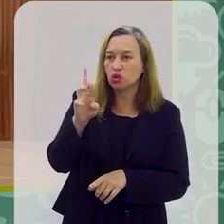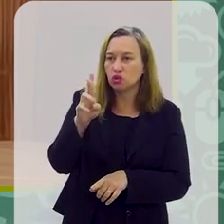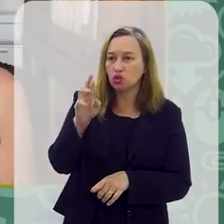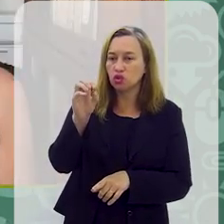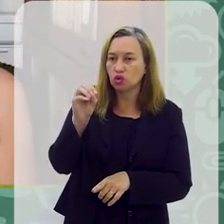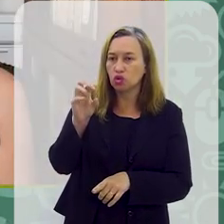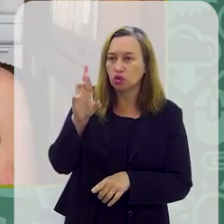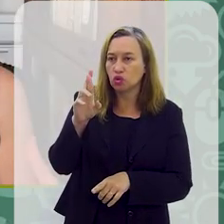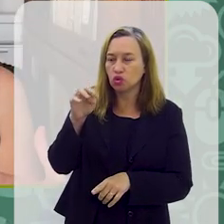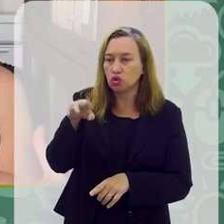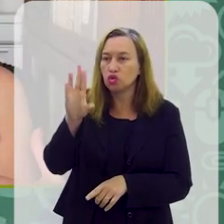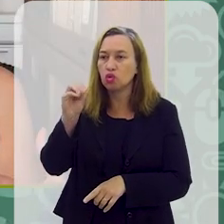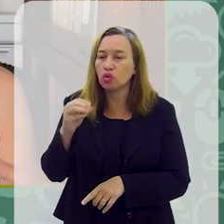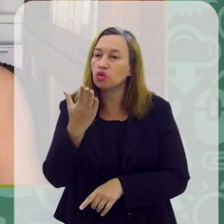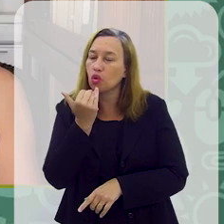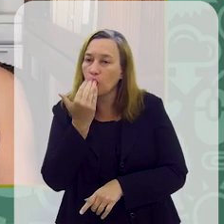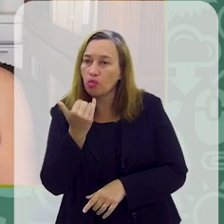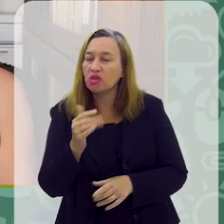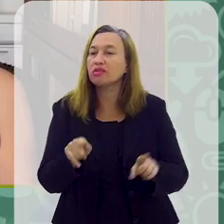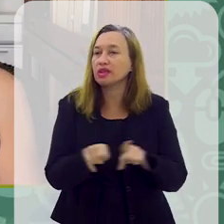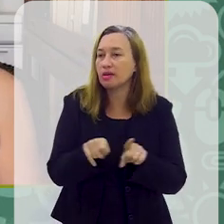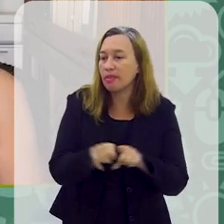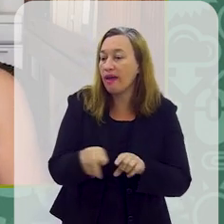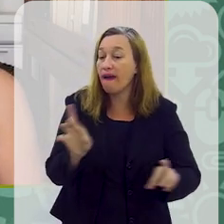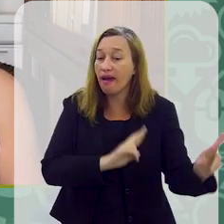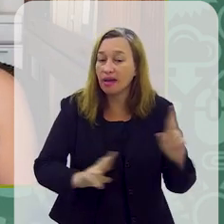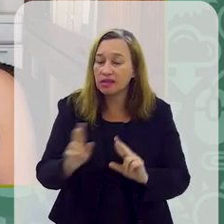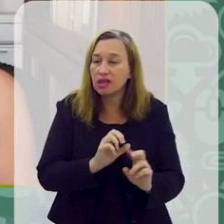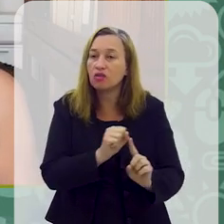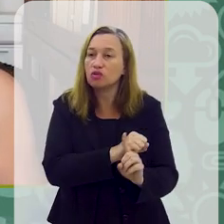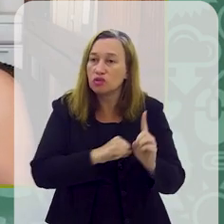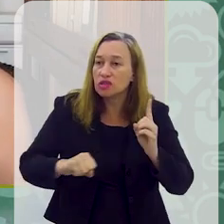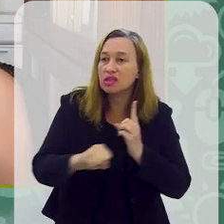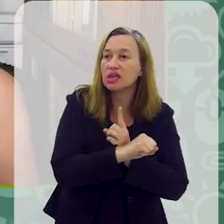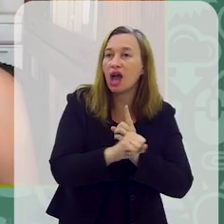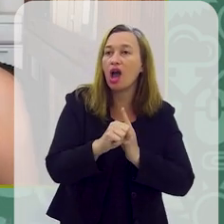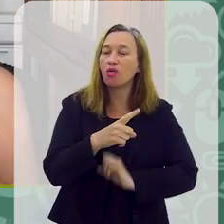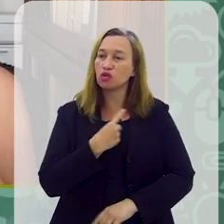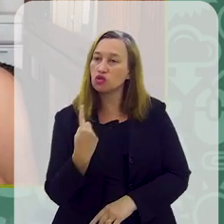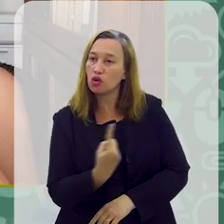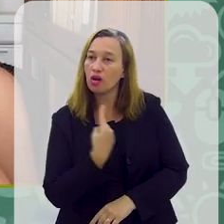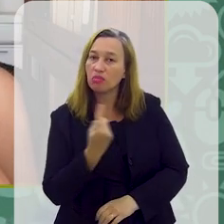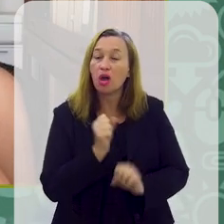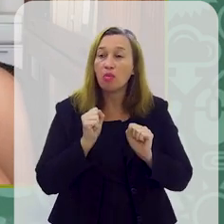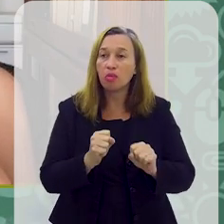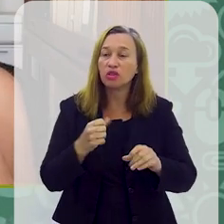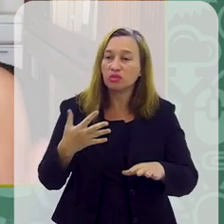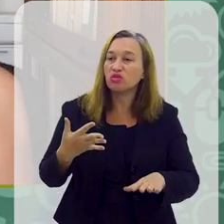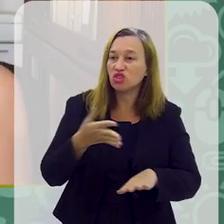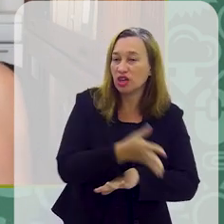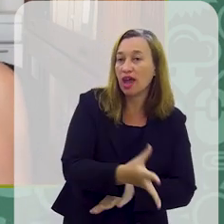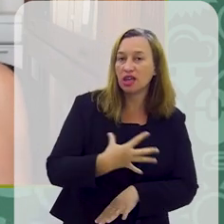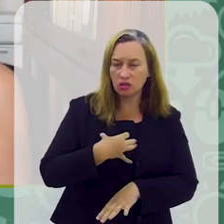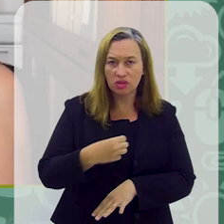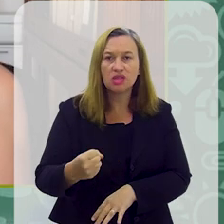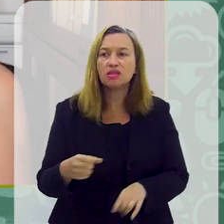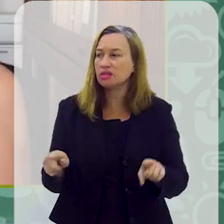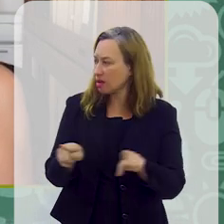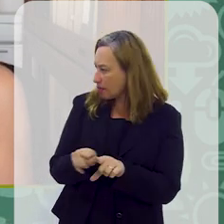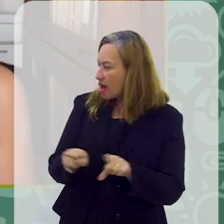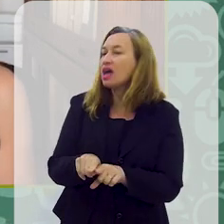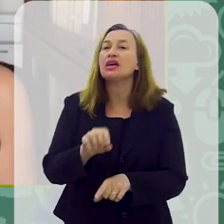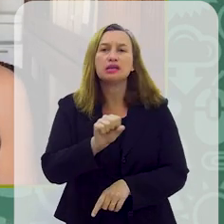antes, as próprias relações sociais, um maior isolamento. E A criança podendo chegar até o suicídio, né,